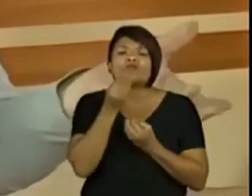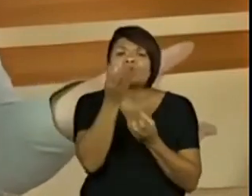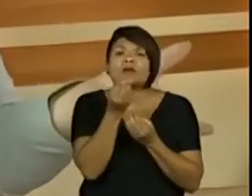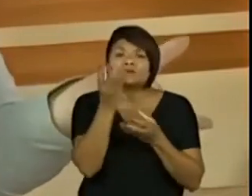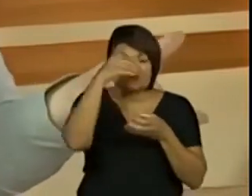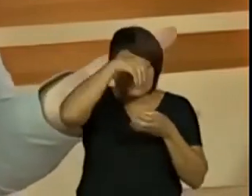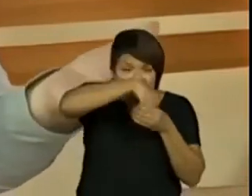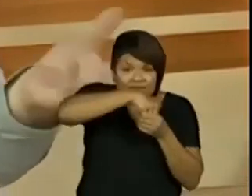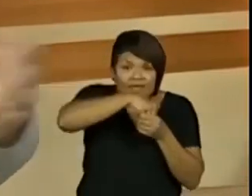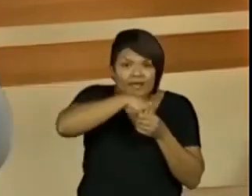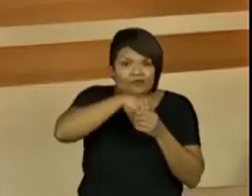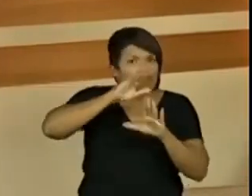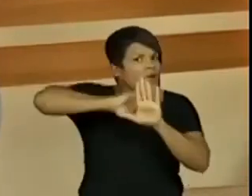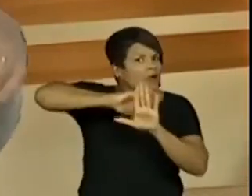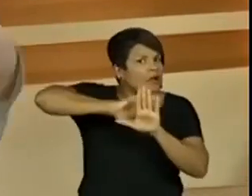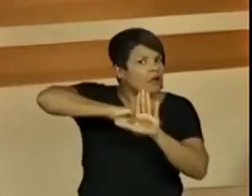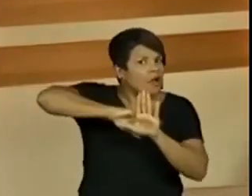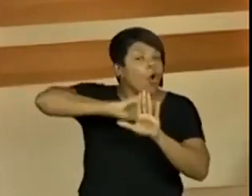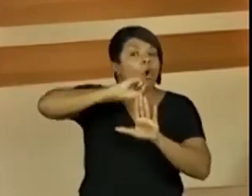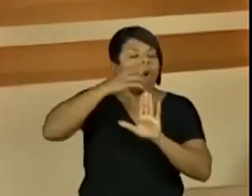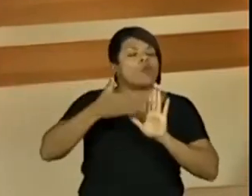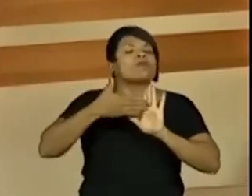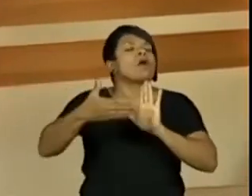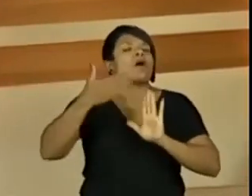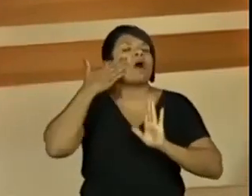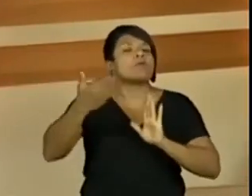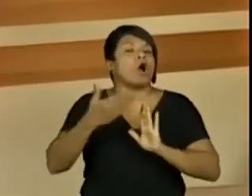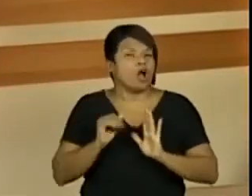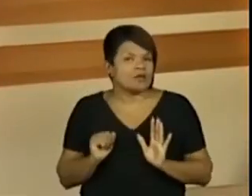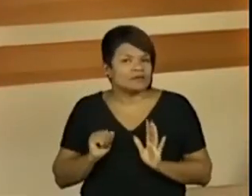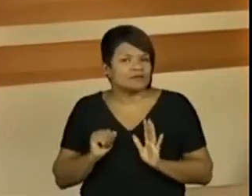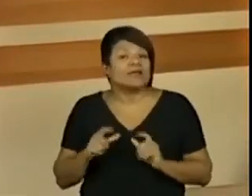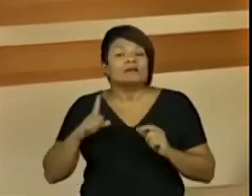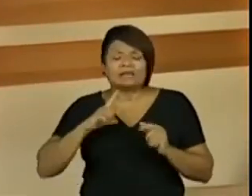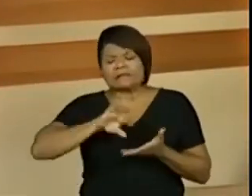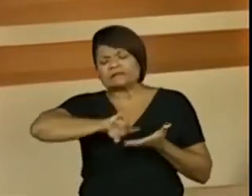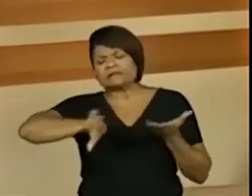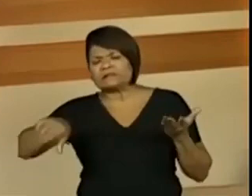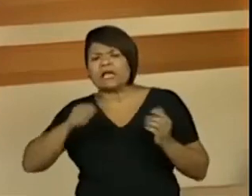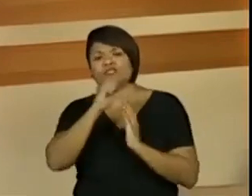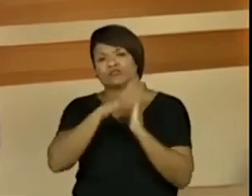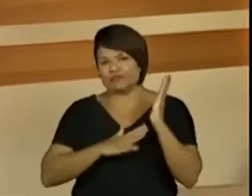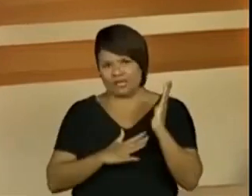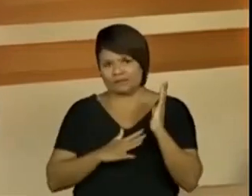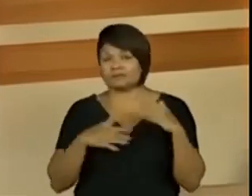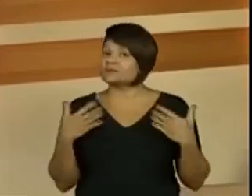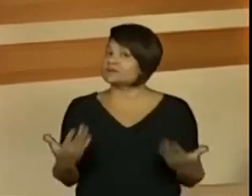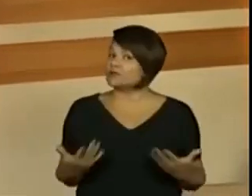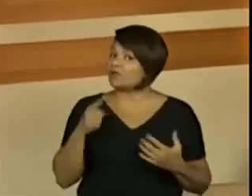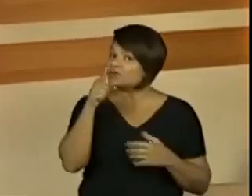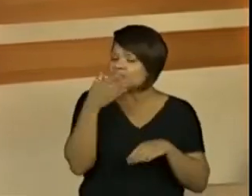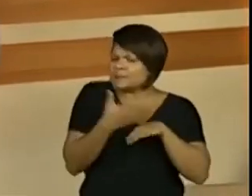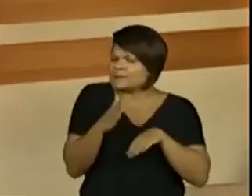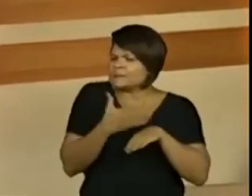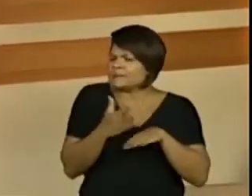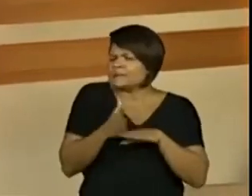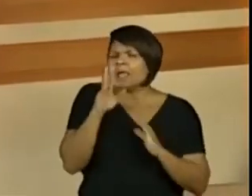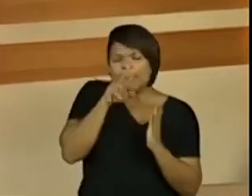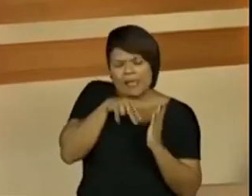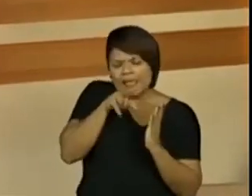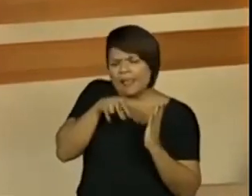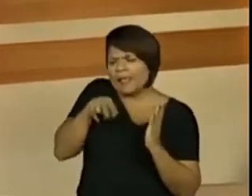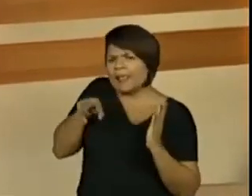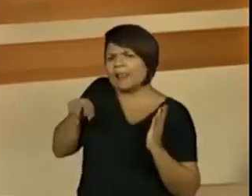implícitas, explícitas, uma série de outras atividades. Então, ler é fundamental. Trabalhar a compreensão